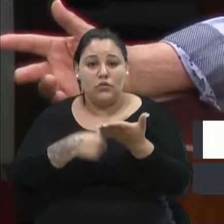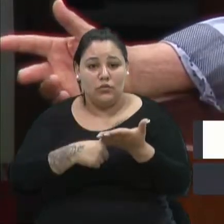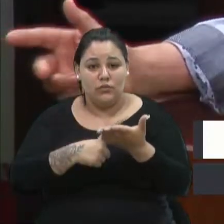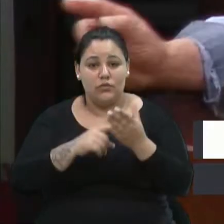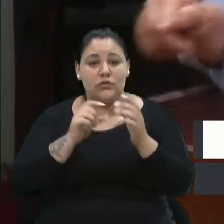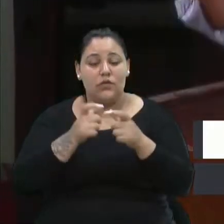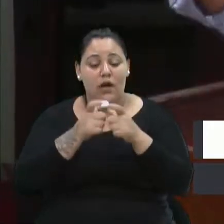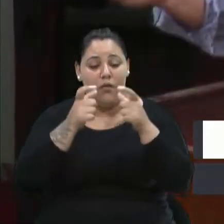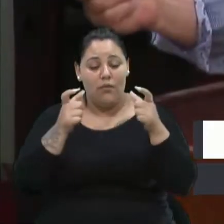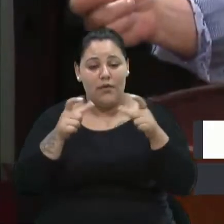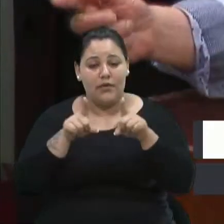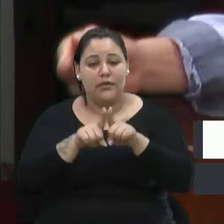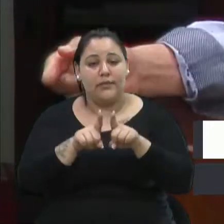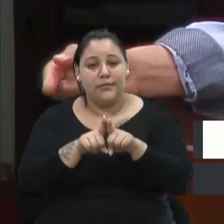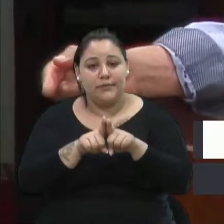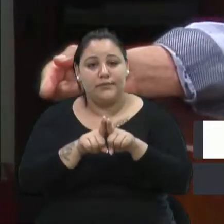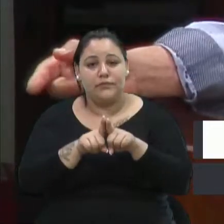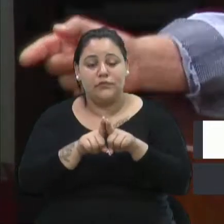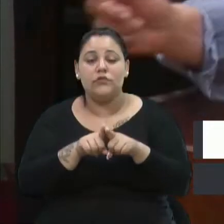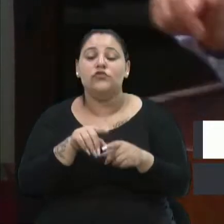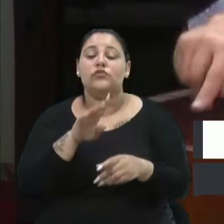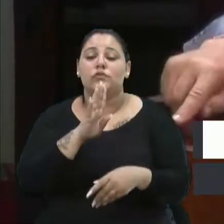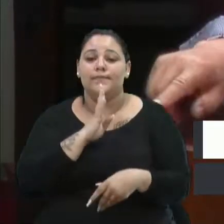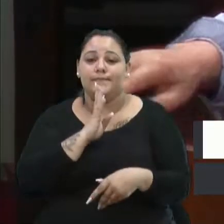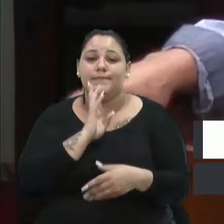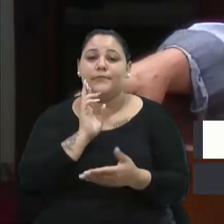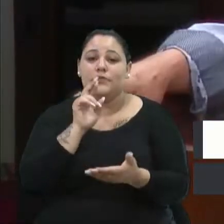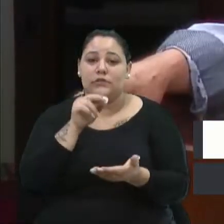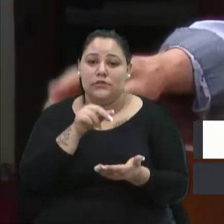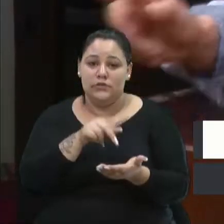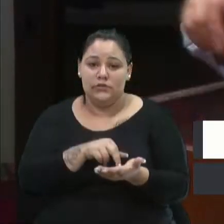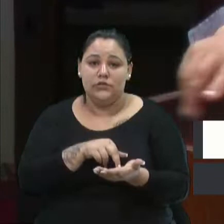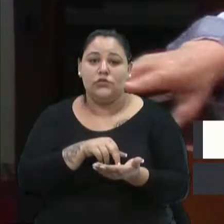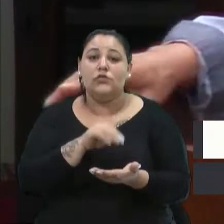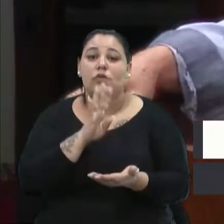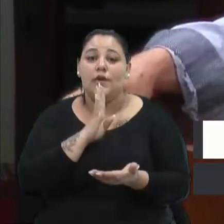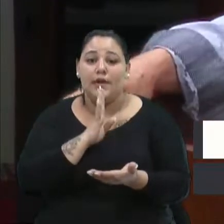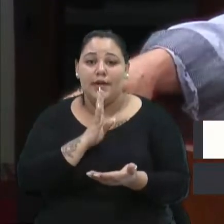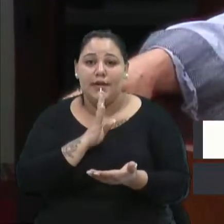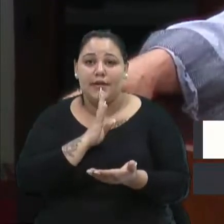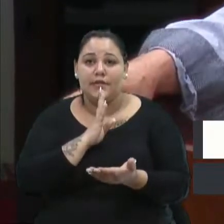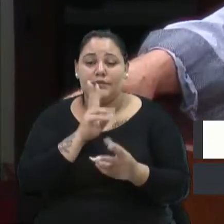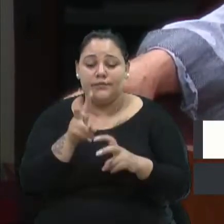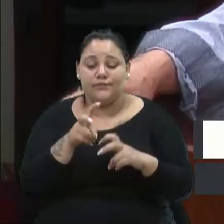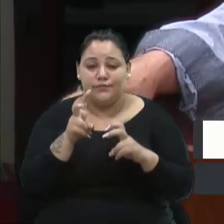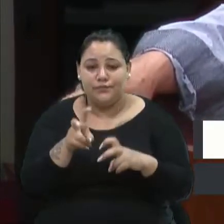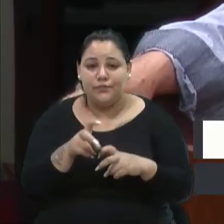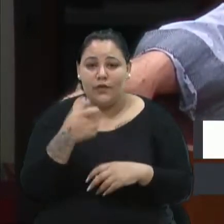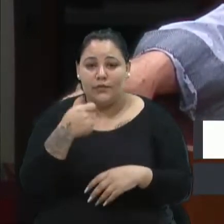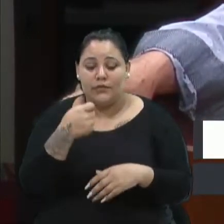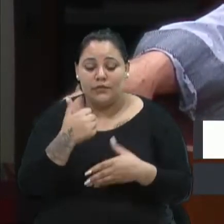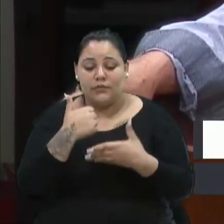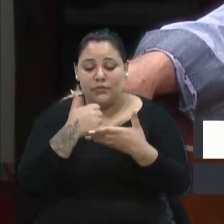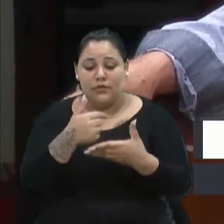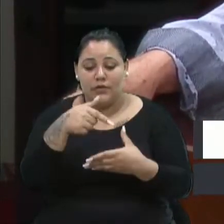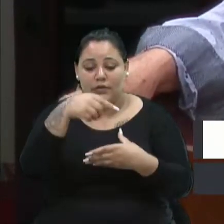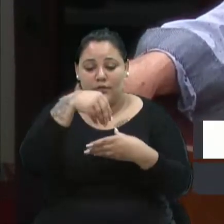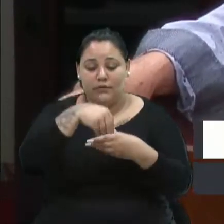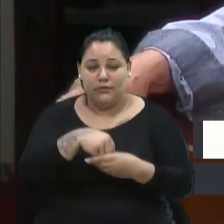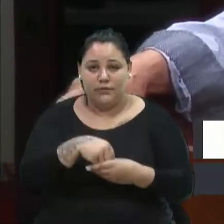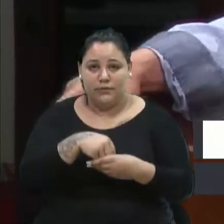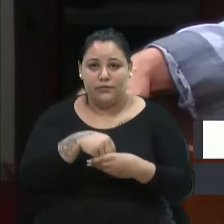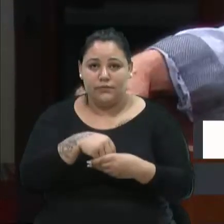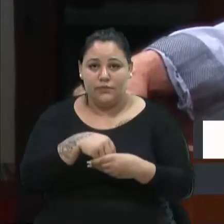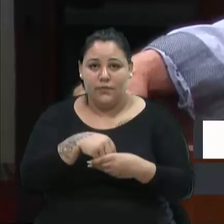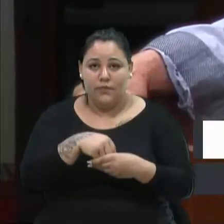aumentou. Conhecemos a realidade lá, conhecemos o que é estar lá e temos que defender aqui. Vereador Zé D'Ambrosio, e